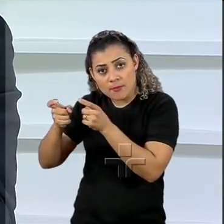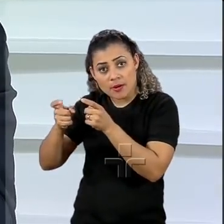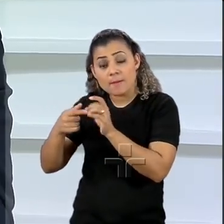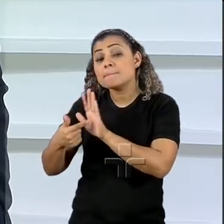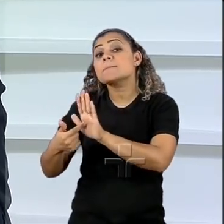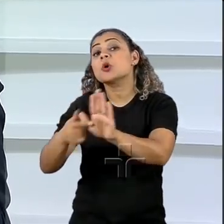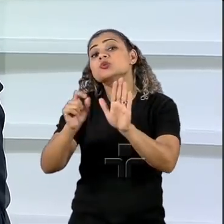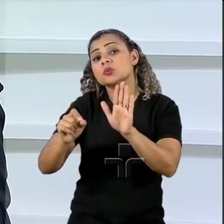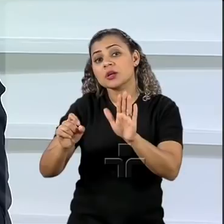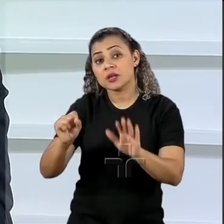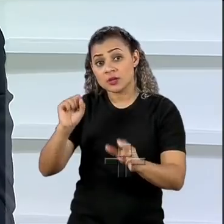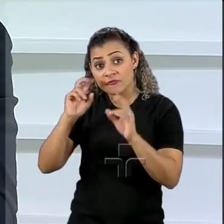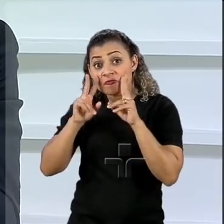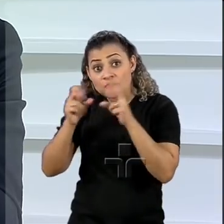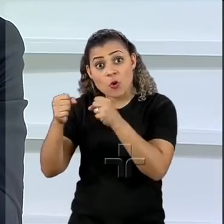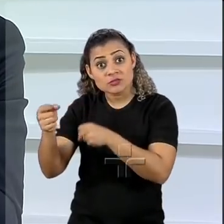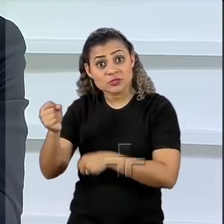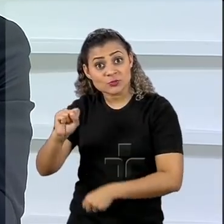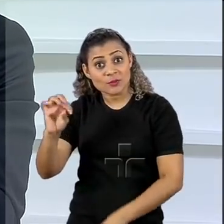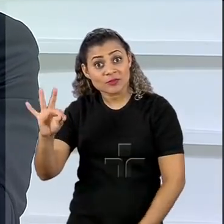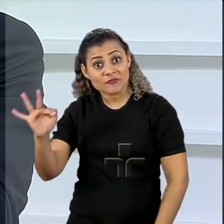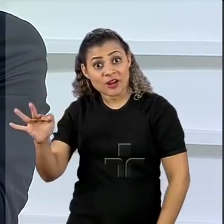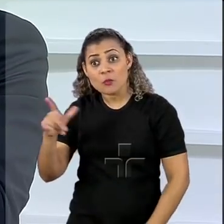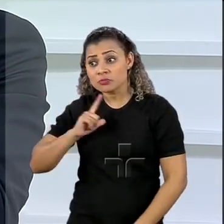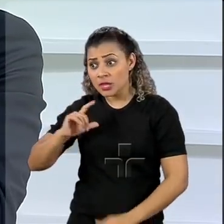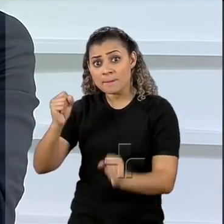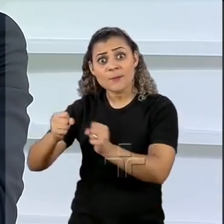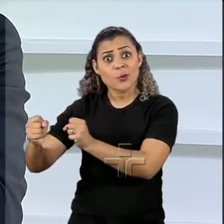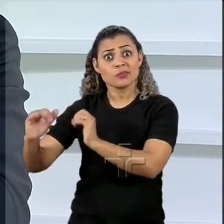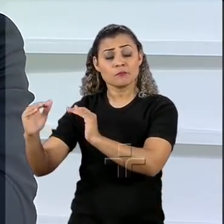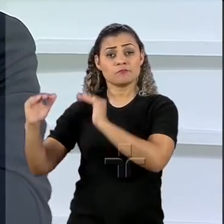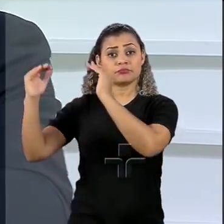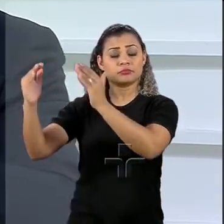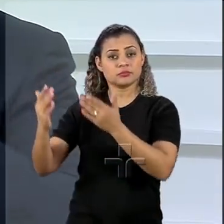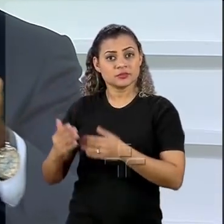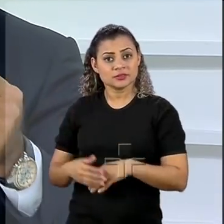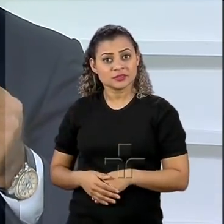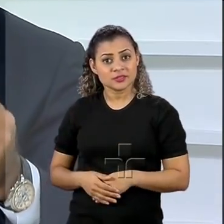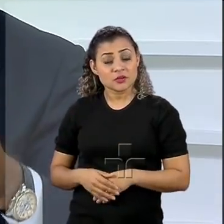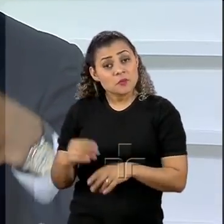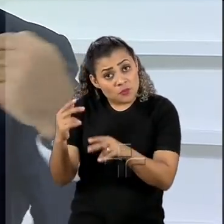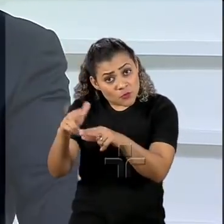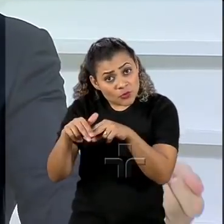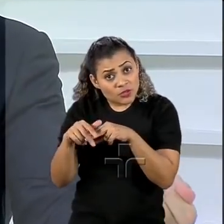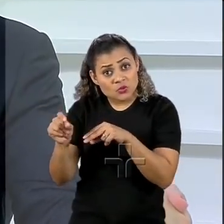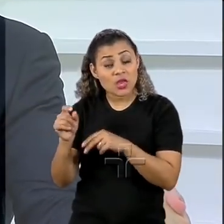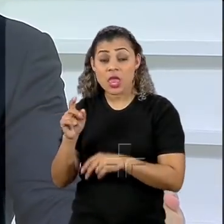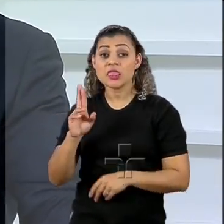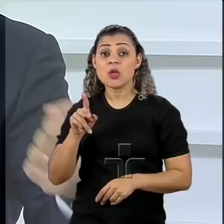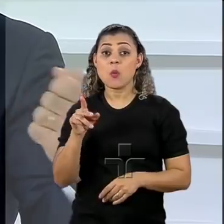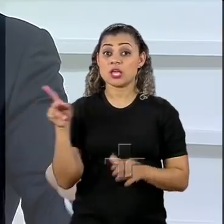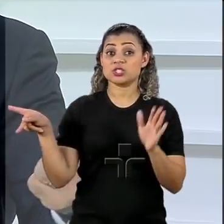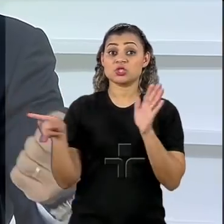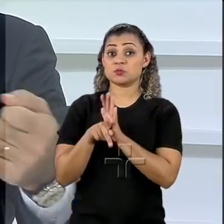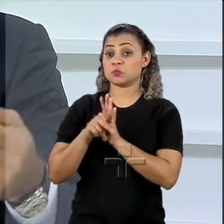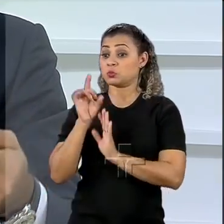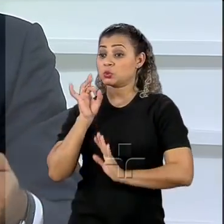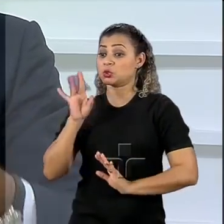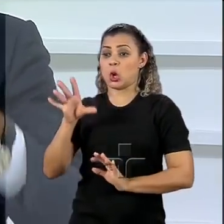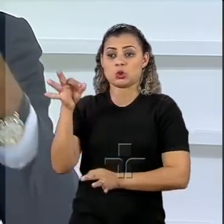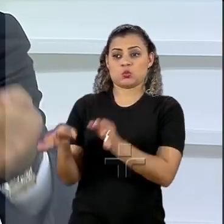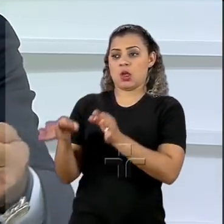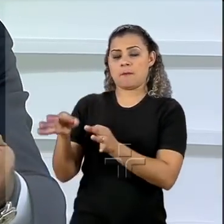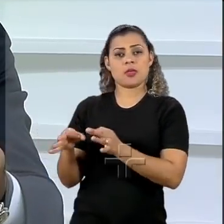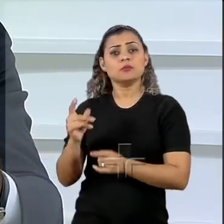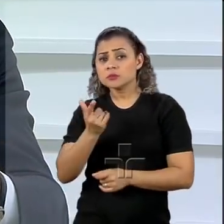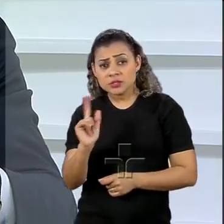a força do Supremo Tribunal Federal e, muitas vezes, ações que não são propriamente de julgamento no plenário ou na turma, mas